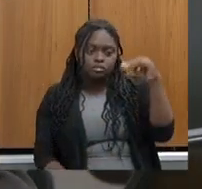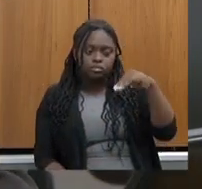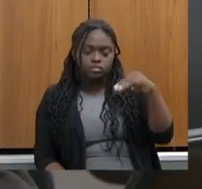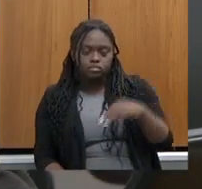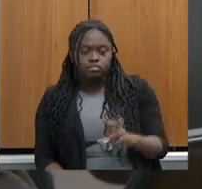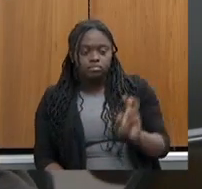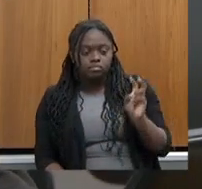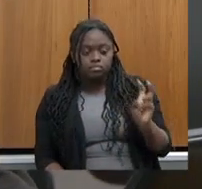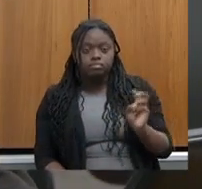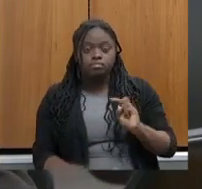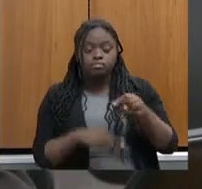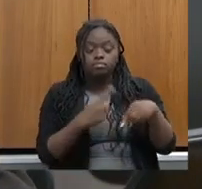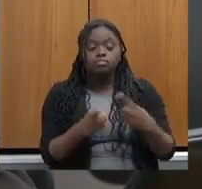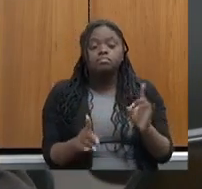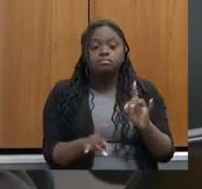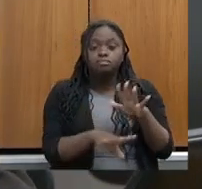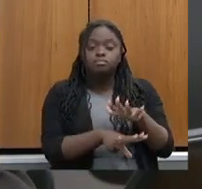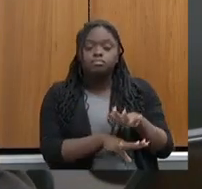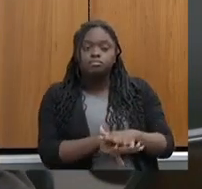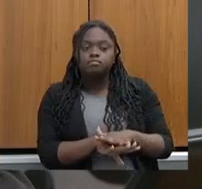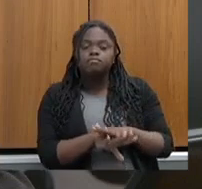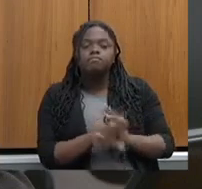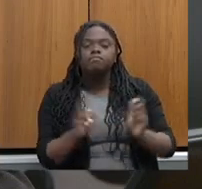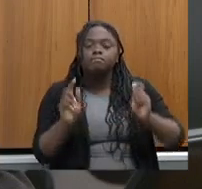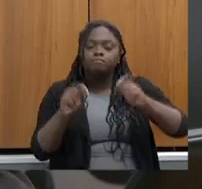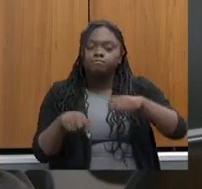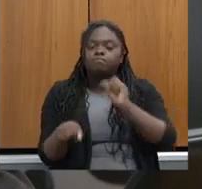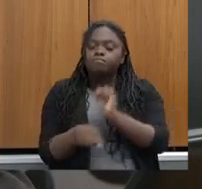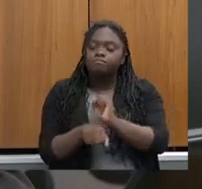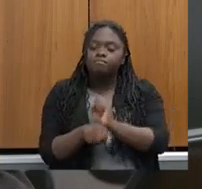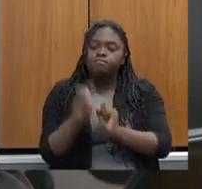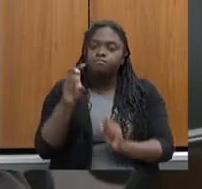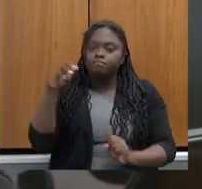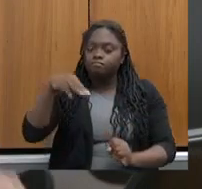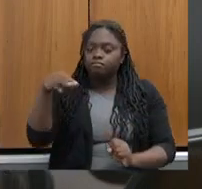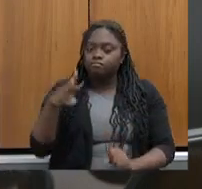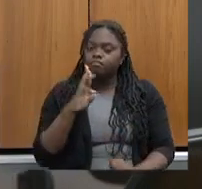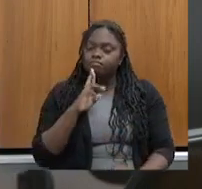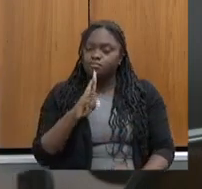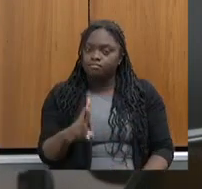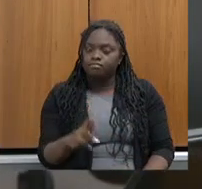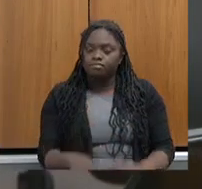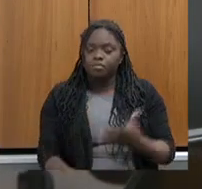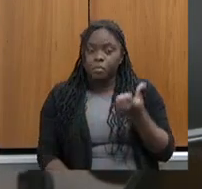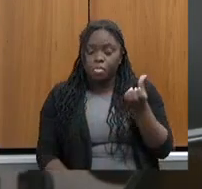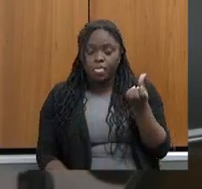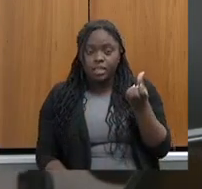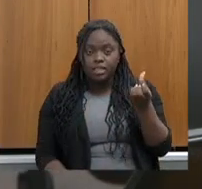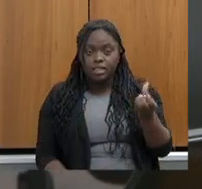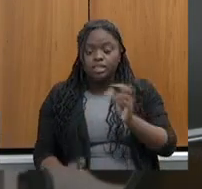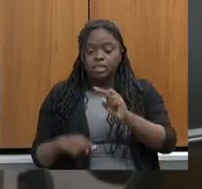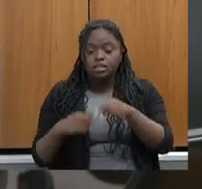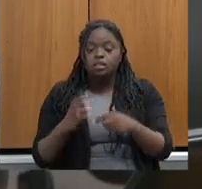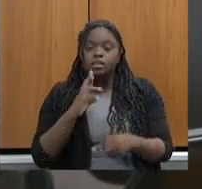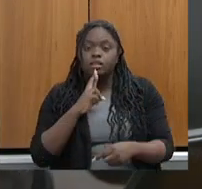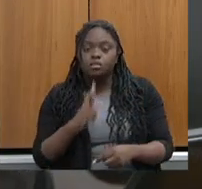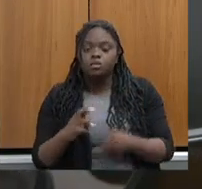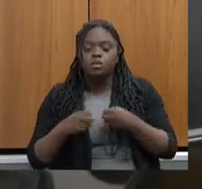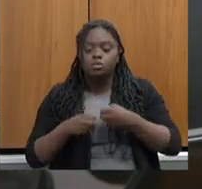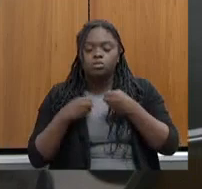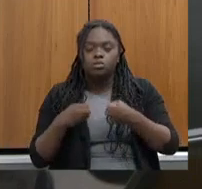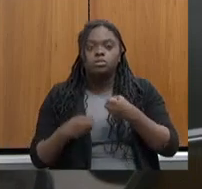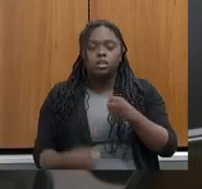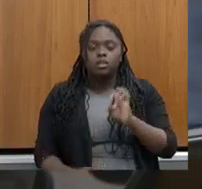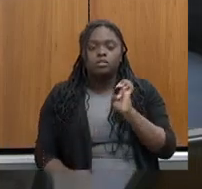após a interação autoridade Estadual de explorar de até 5 minutos para responder seis após a resposta da autoridade Estadual o deputado